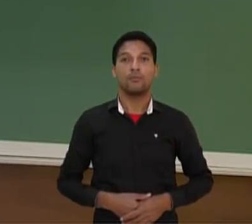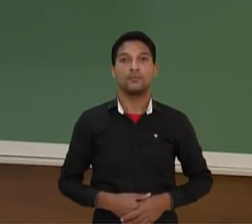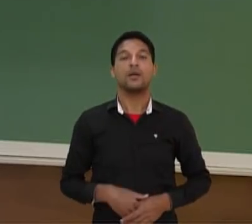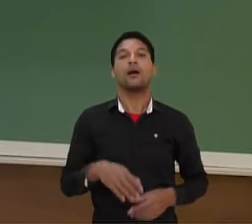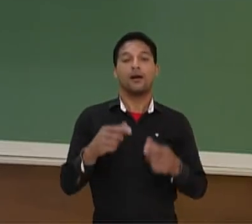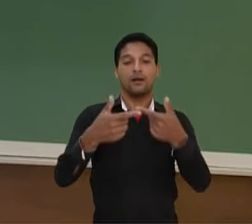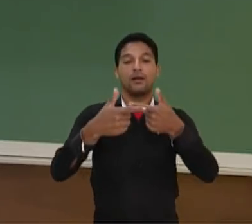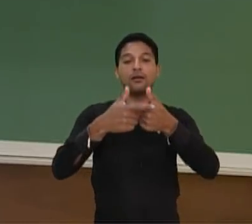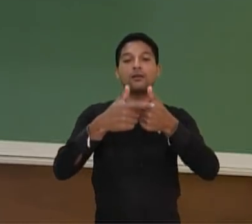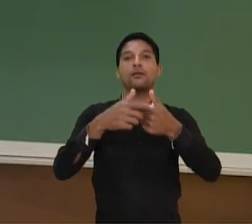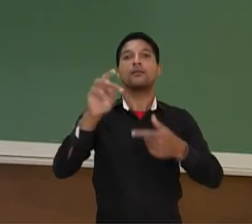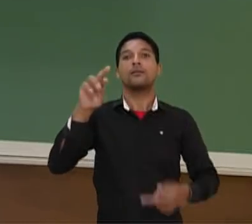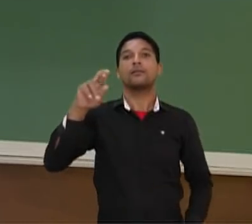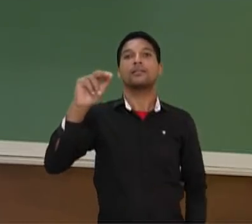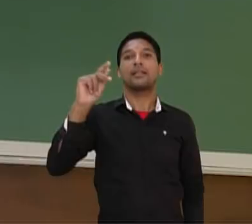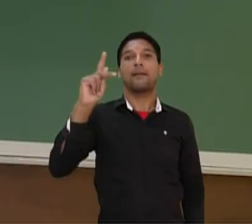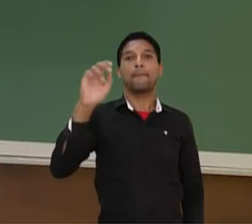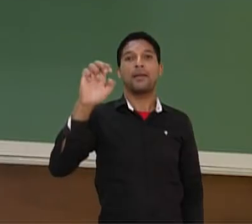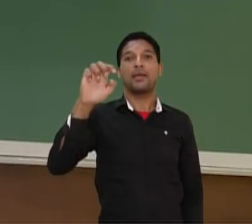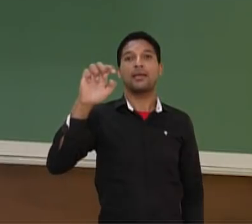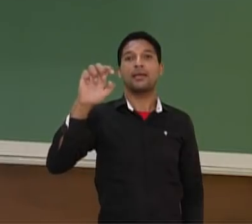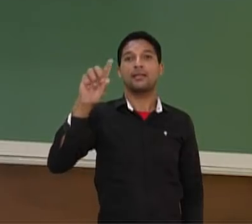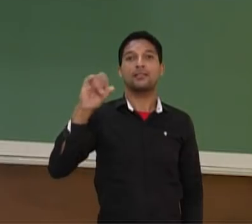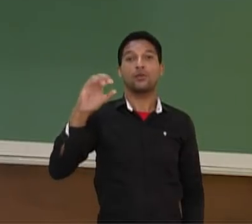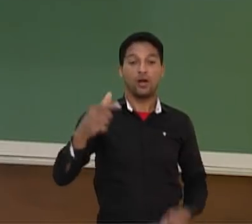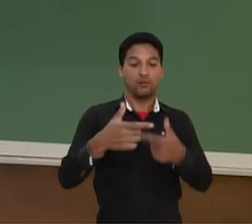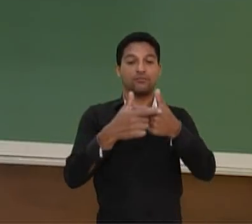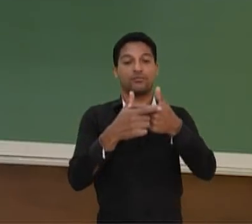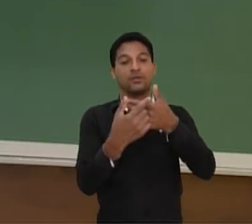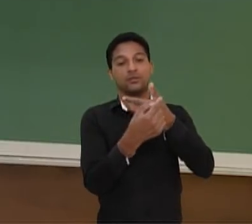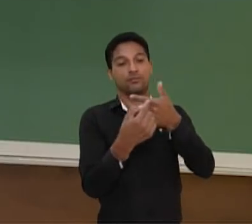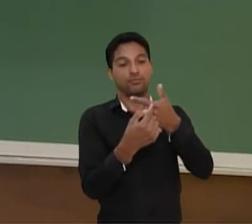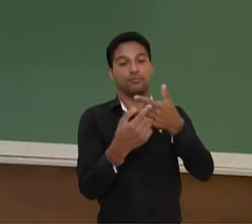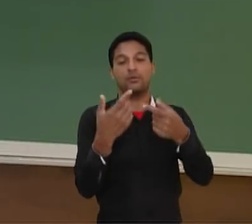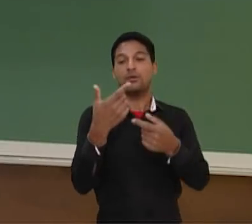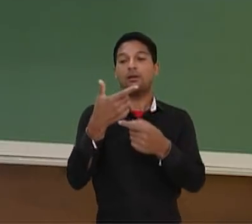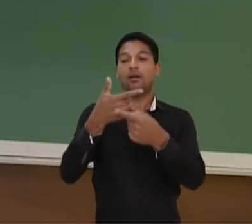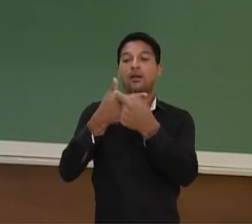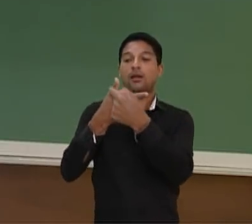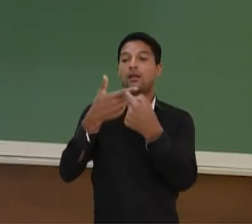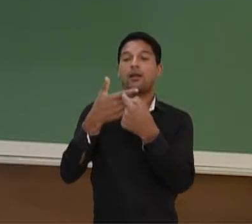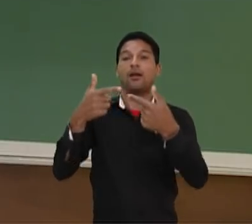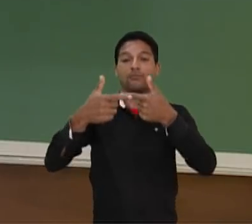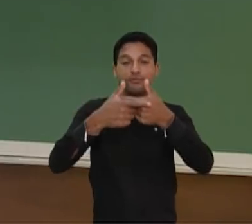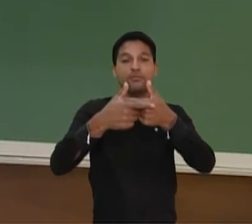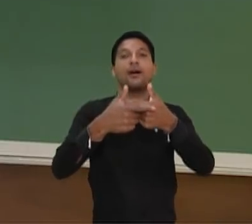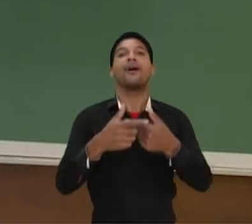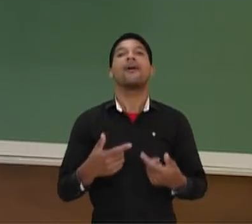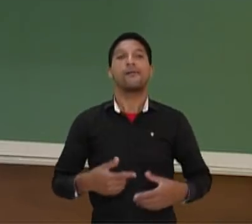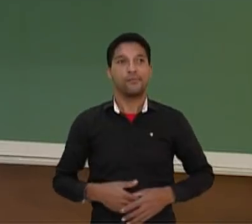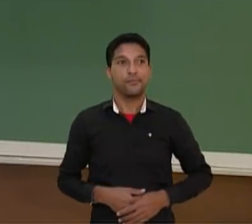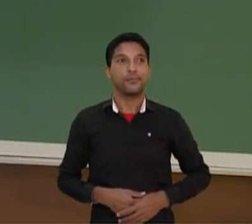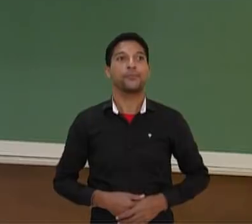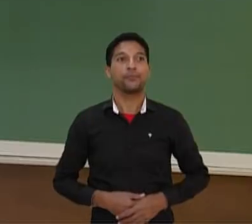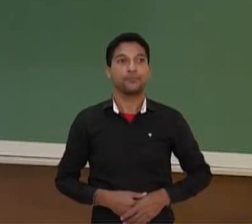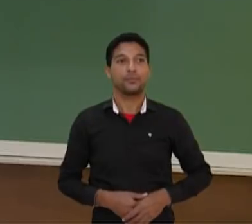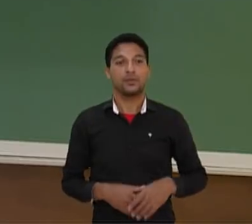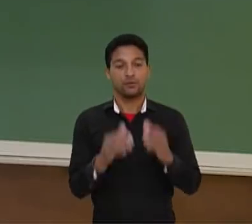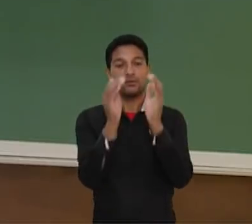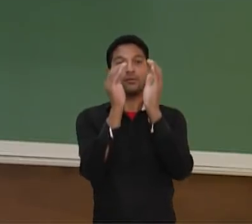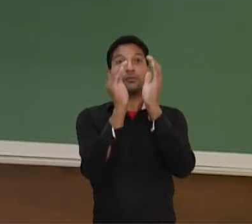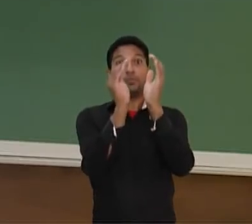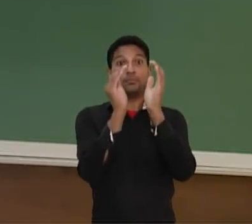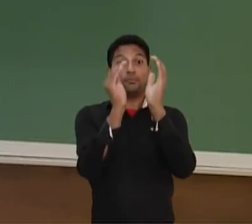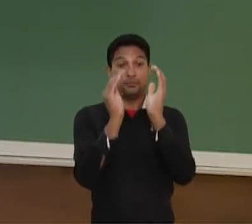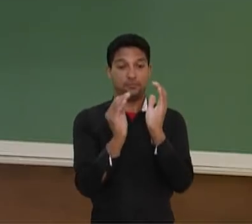O trapézio, né? Então, aqui na segunda vai o número 3. Tá? Não confunda, a de cima é trapezoide.